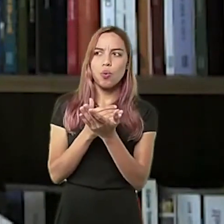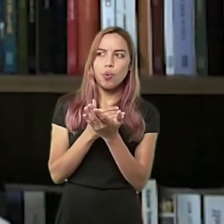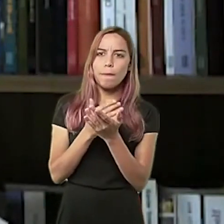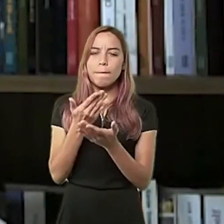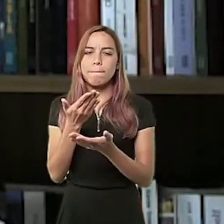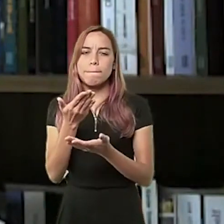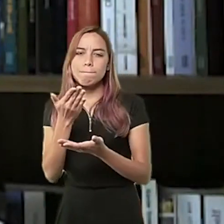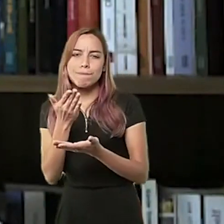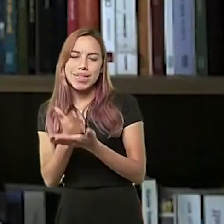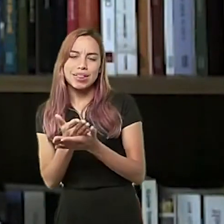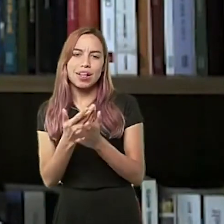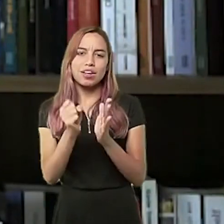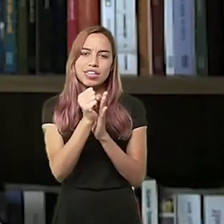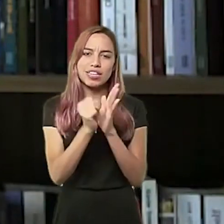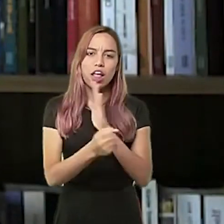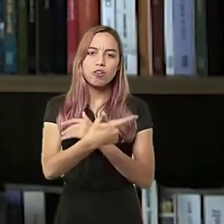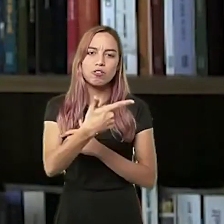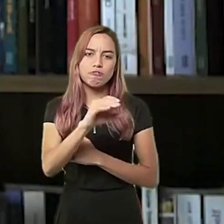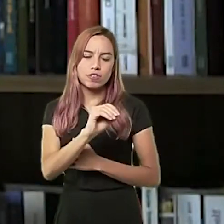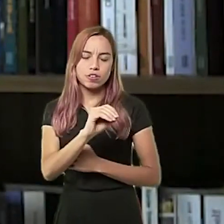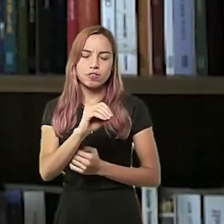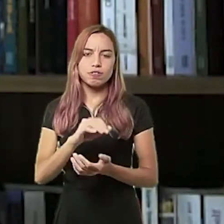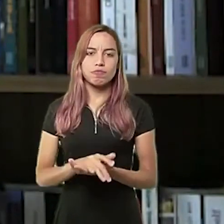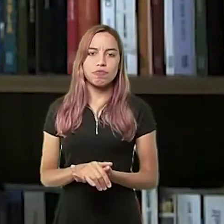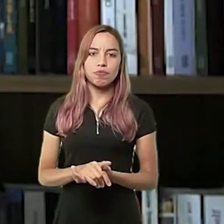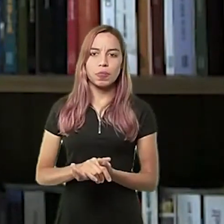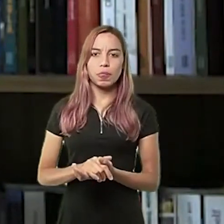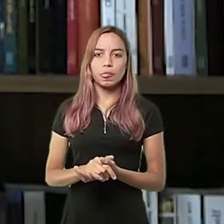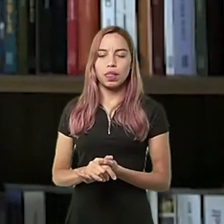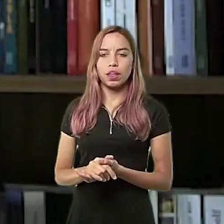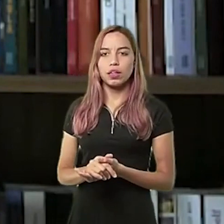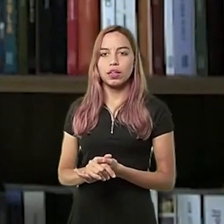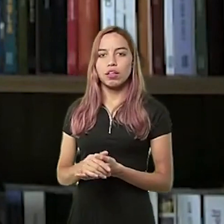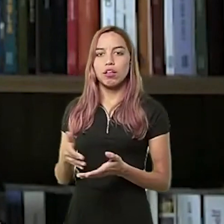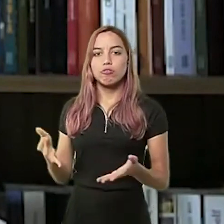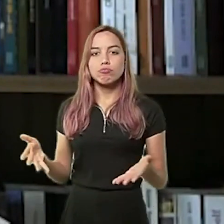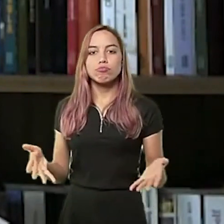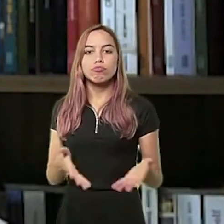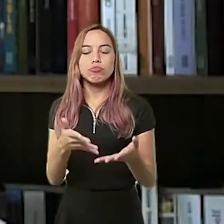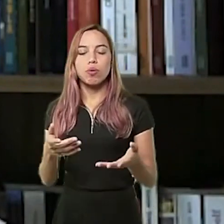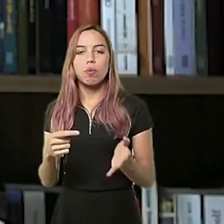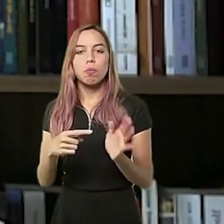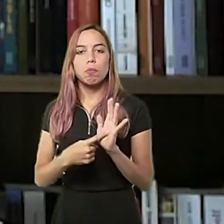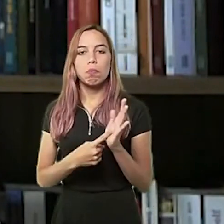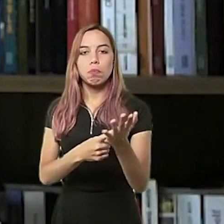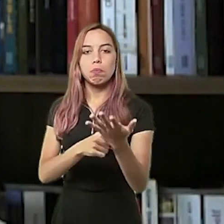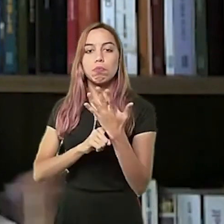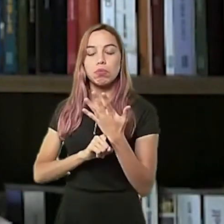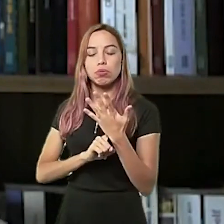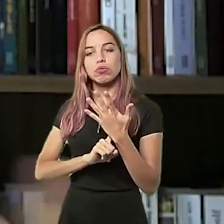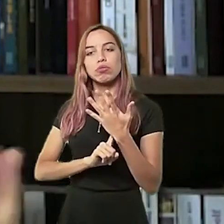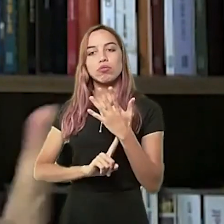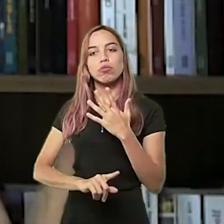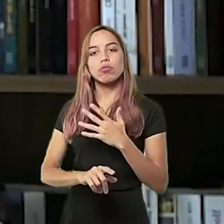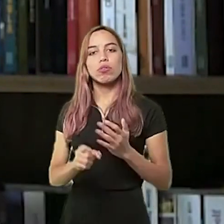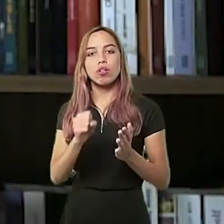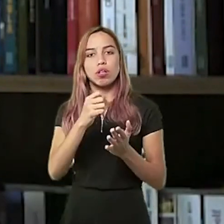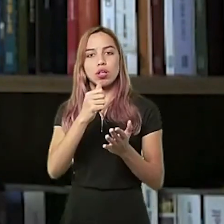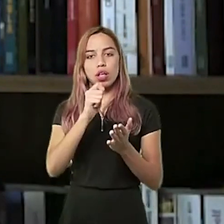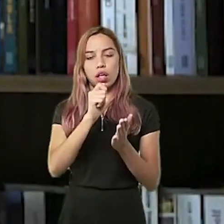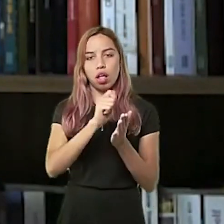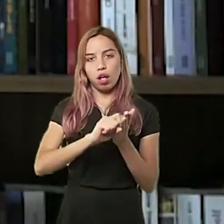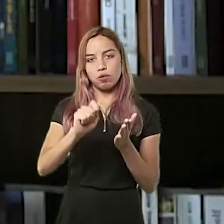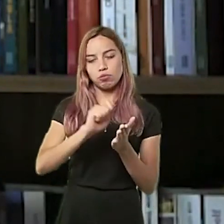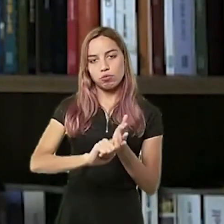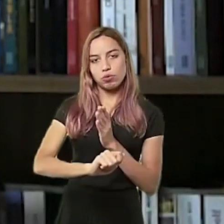com ênfase nos autores da geração de 30 e 45. Então, ela falava com aquele brilho